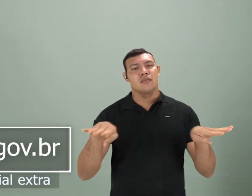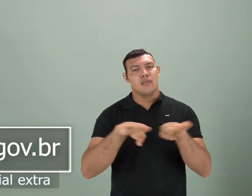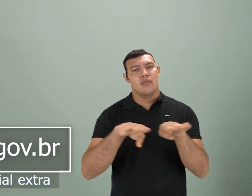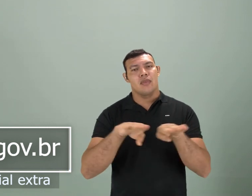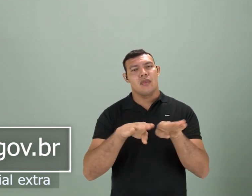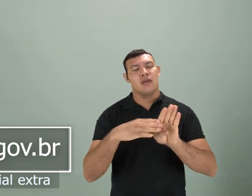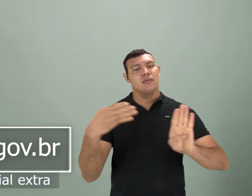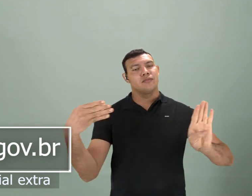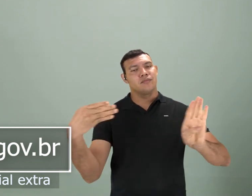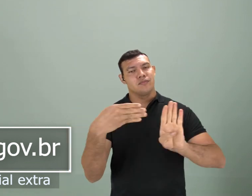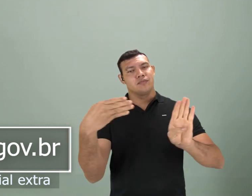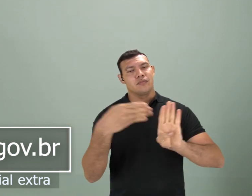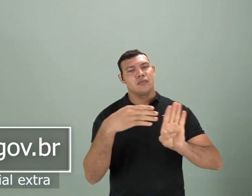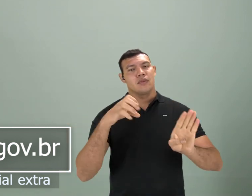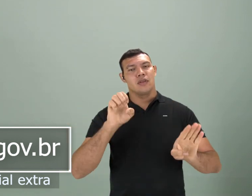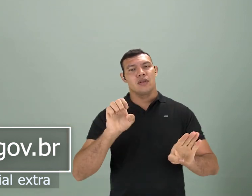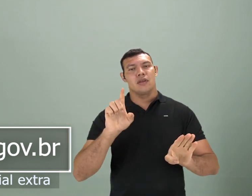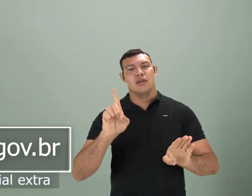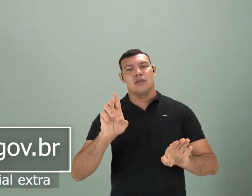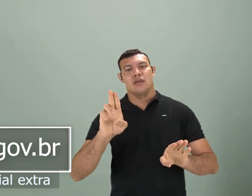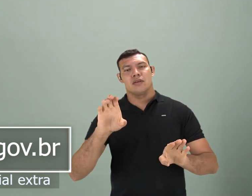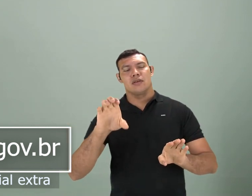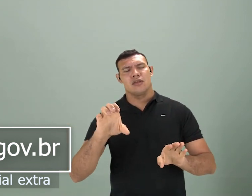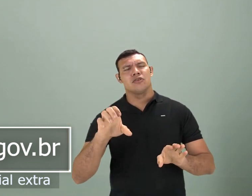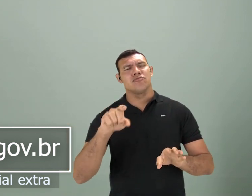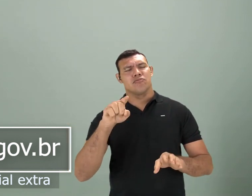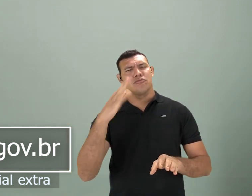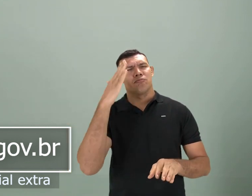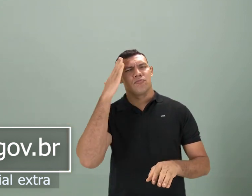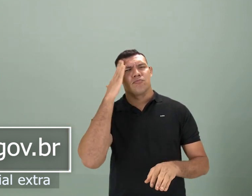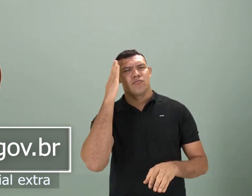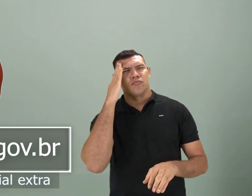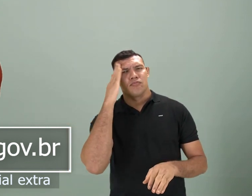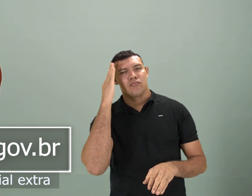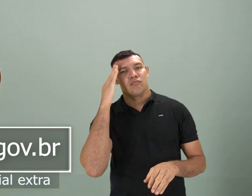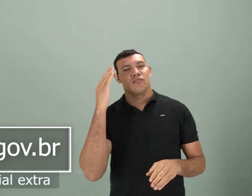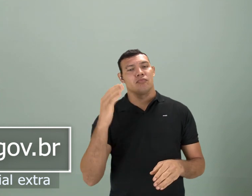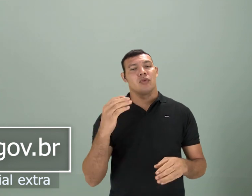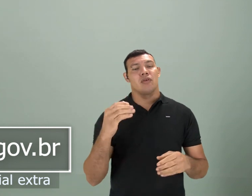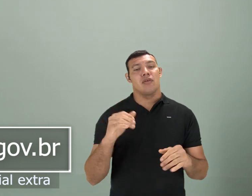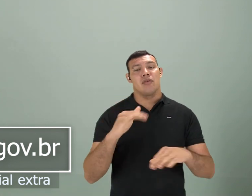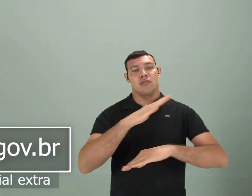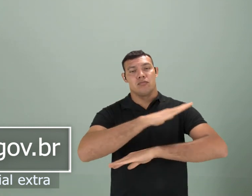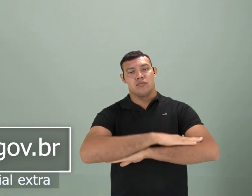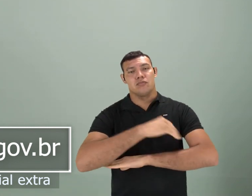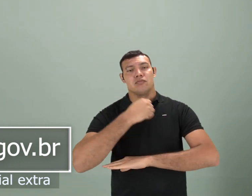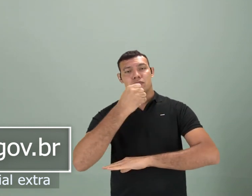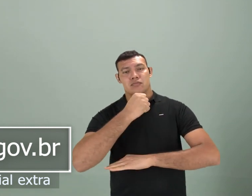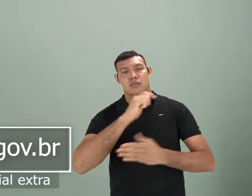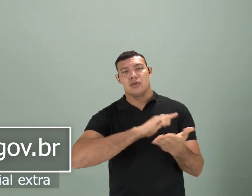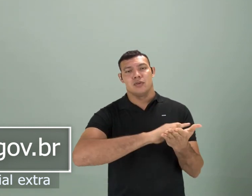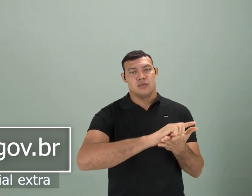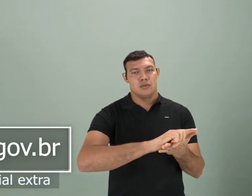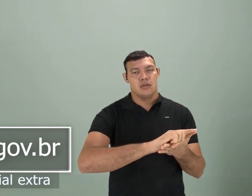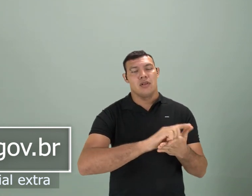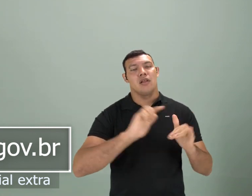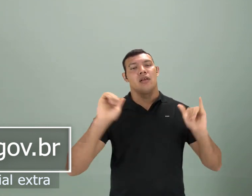plataforma para continuar tendo essas noções do que realmente é o gênero jornalístico. E nesse caso, o gênero